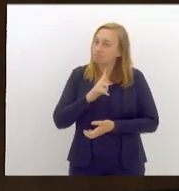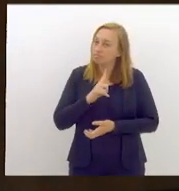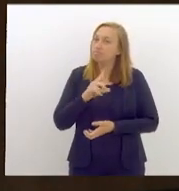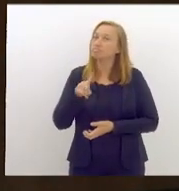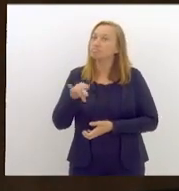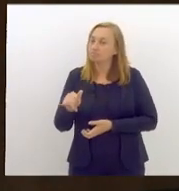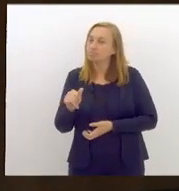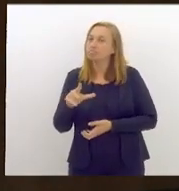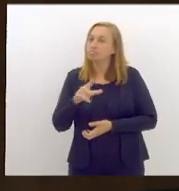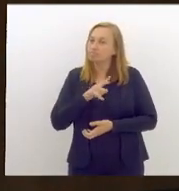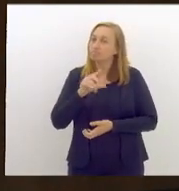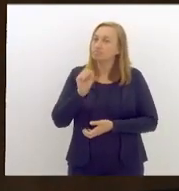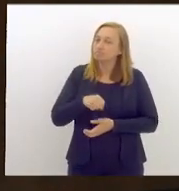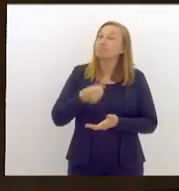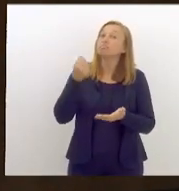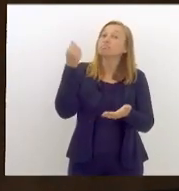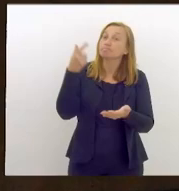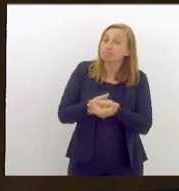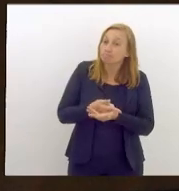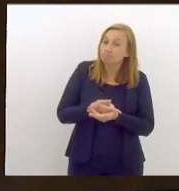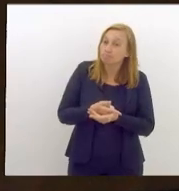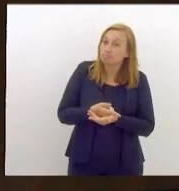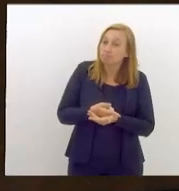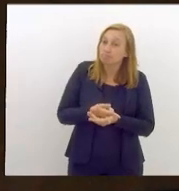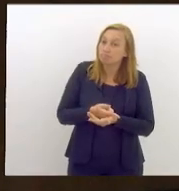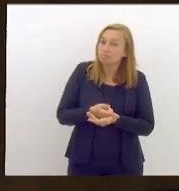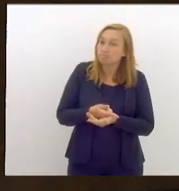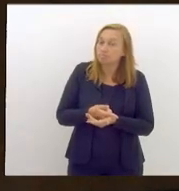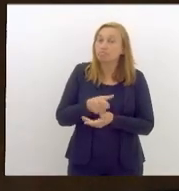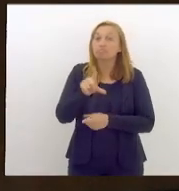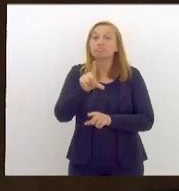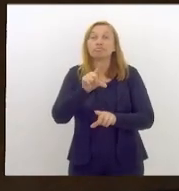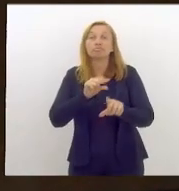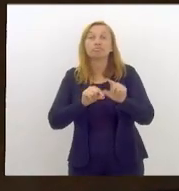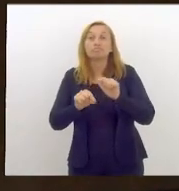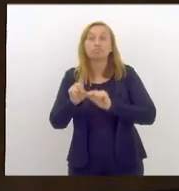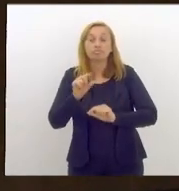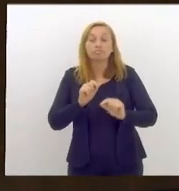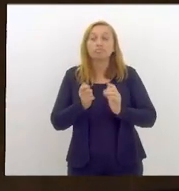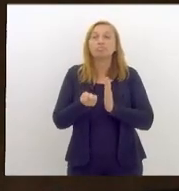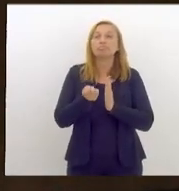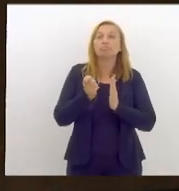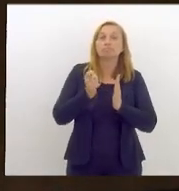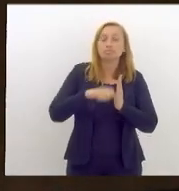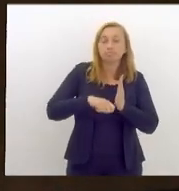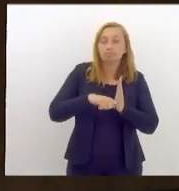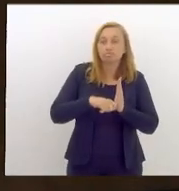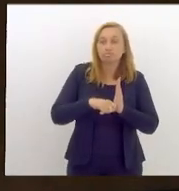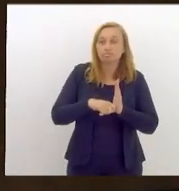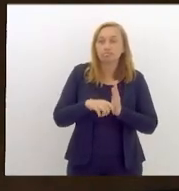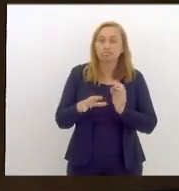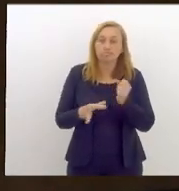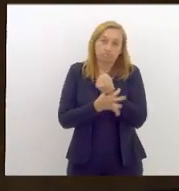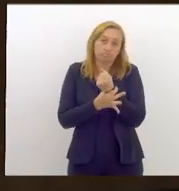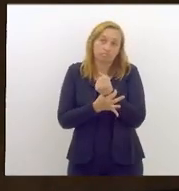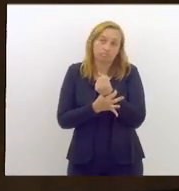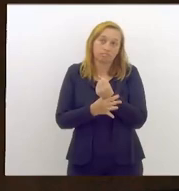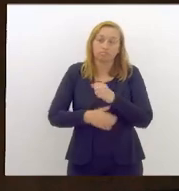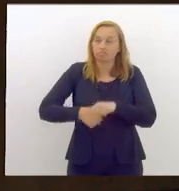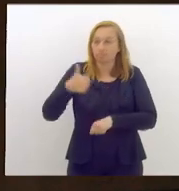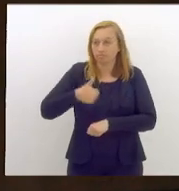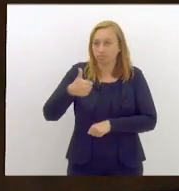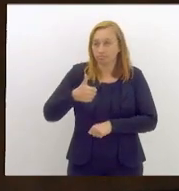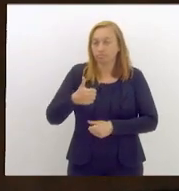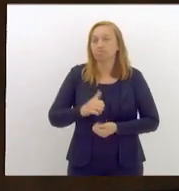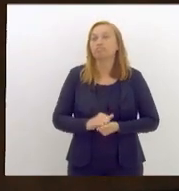aderir pagar de forma optativa contributiva e é um seguro Esse é o primeiro